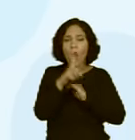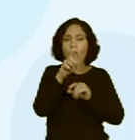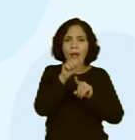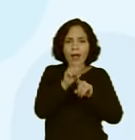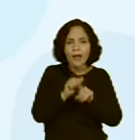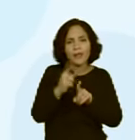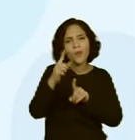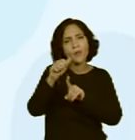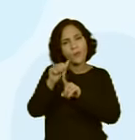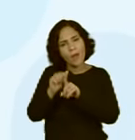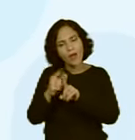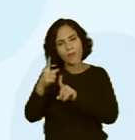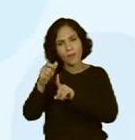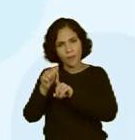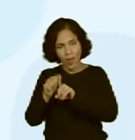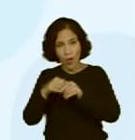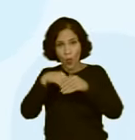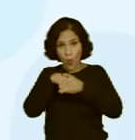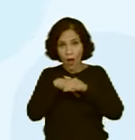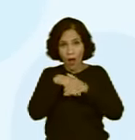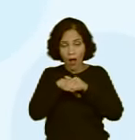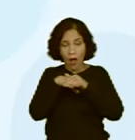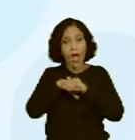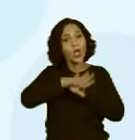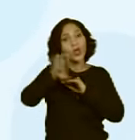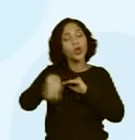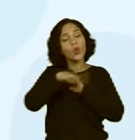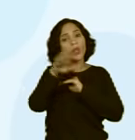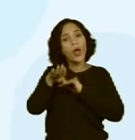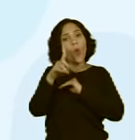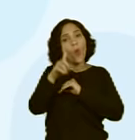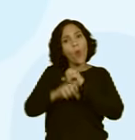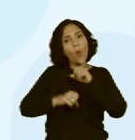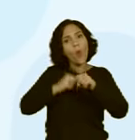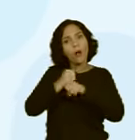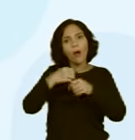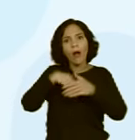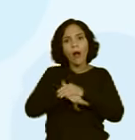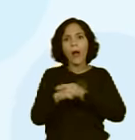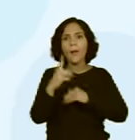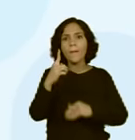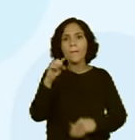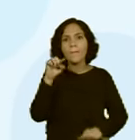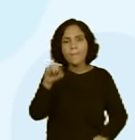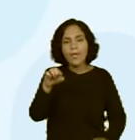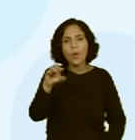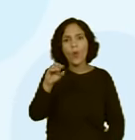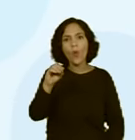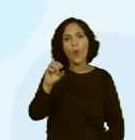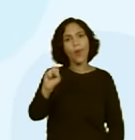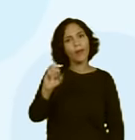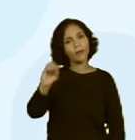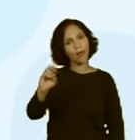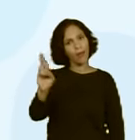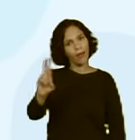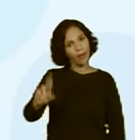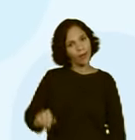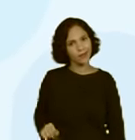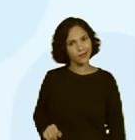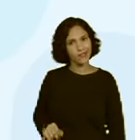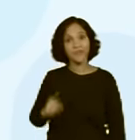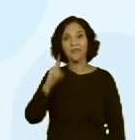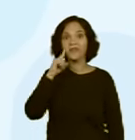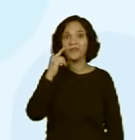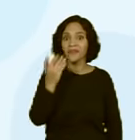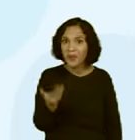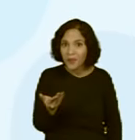R$90 me dá uma economia de R$1.080. Nossa, chegou no 1.000, hein? Não chegou é? no 1.000.